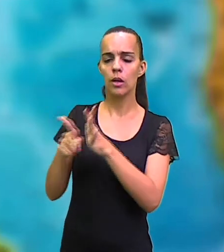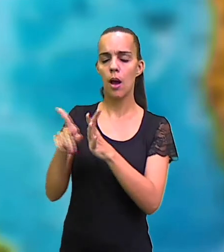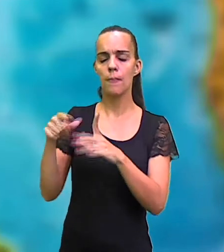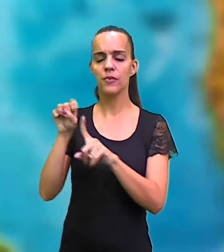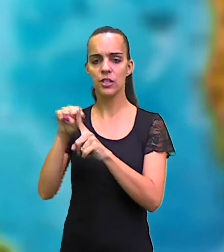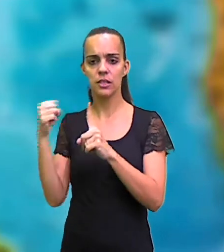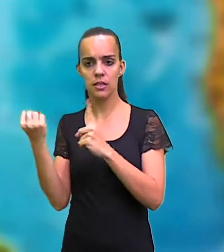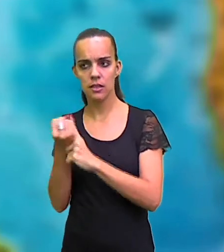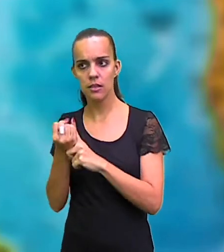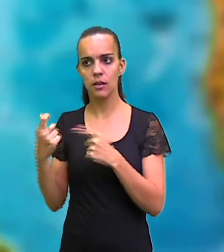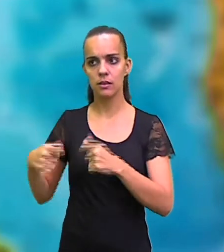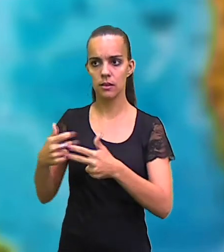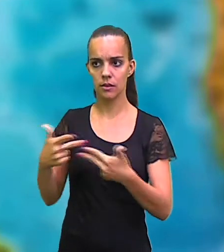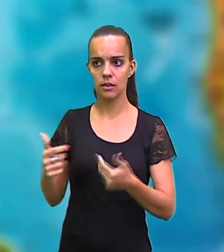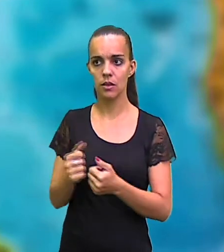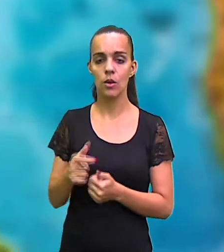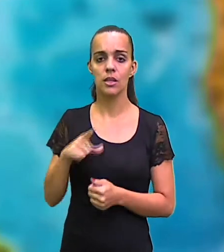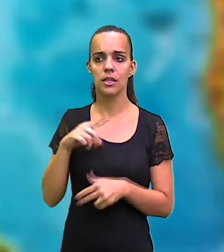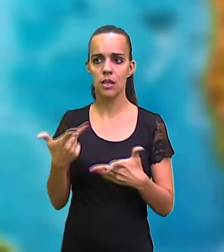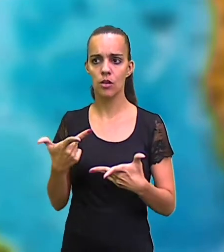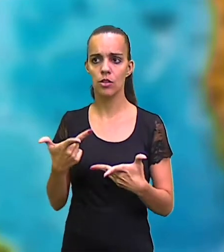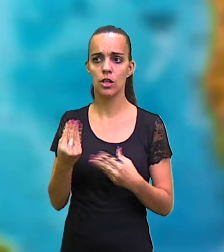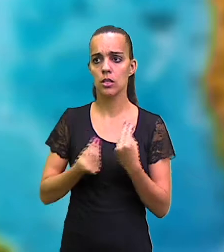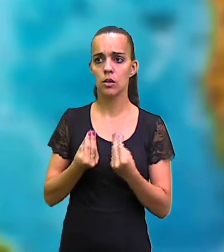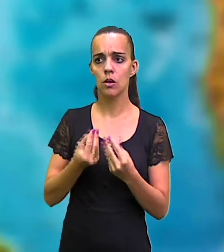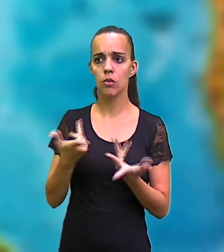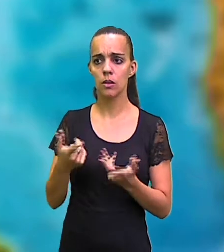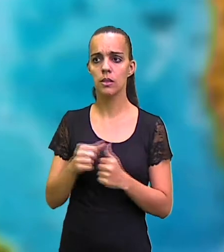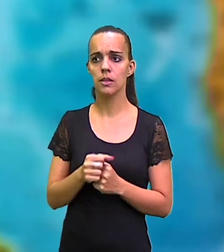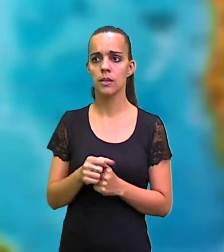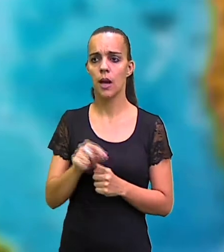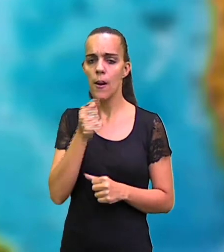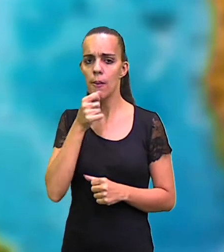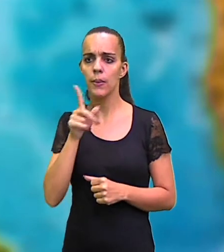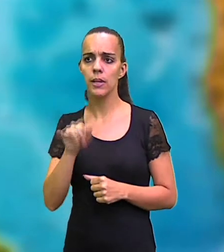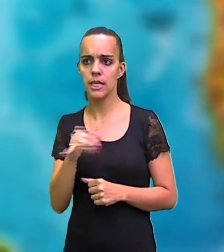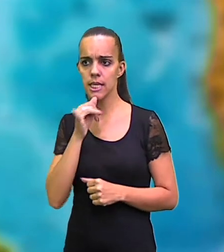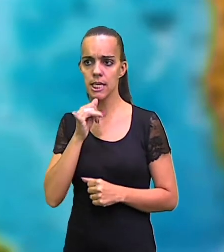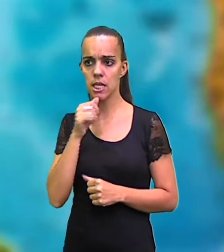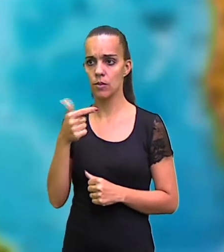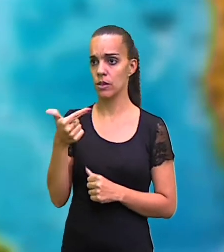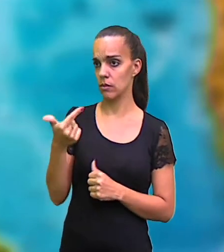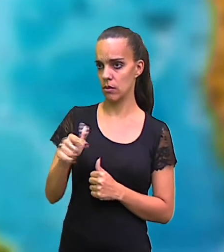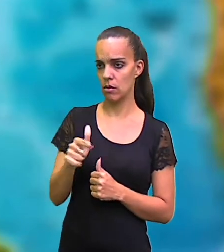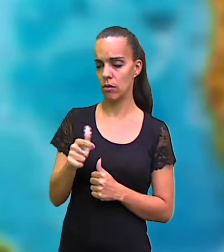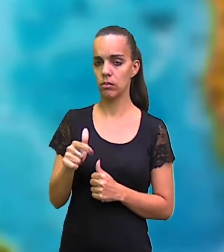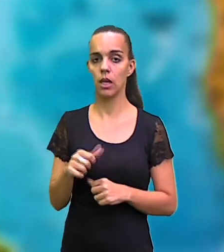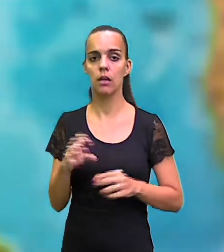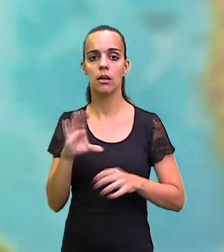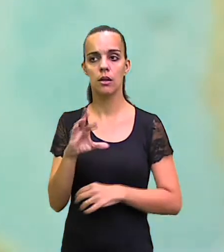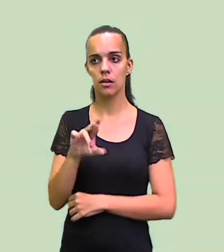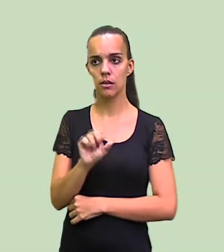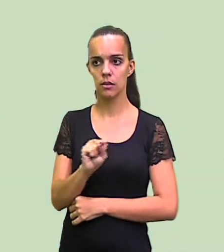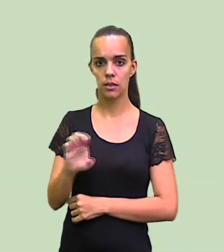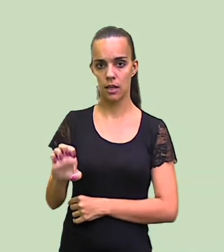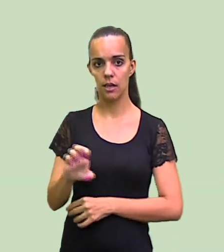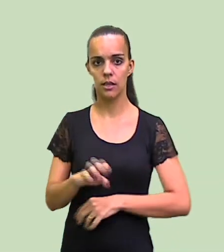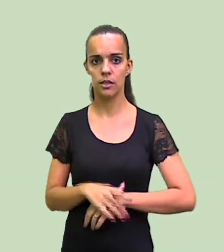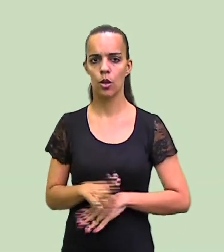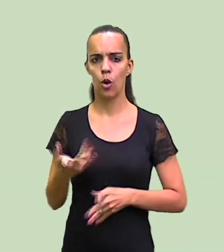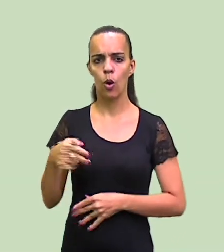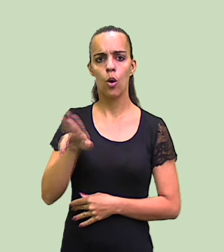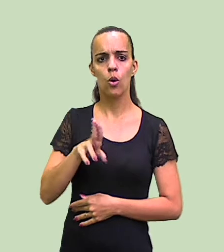assistenciais é maravilhosa? Não, não existe isso. Se não existe, também não tem crase. O